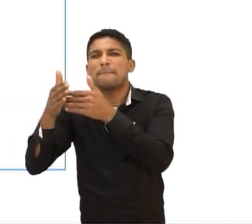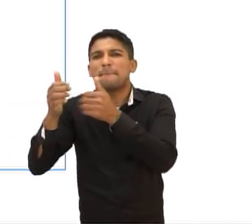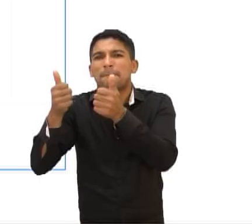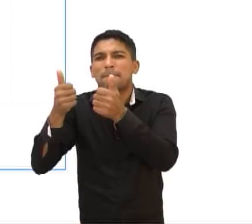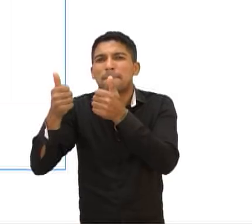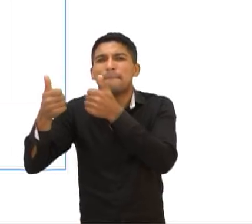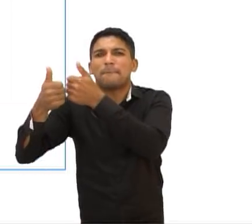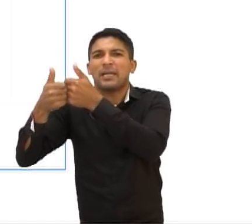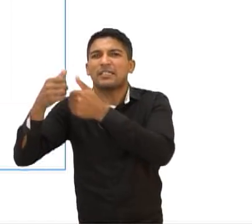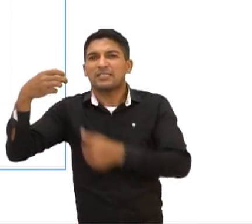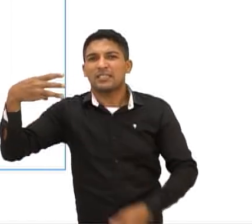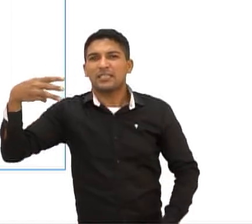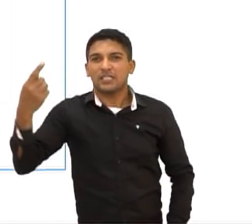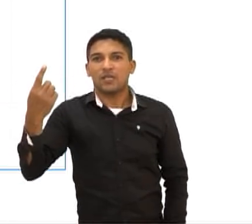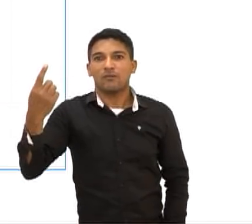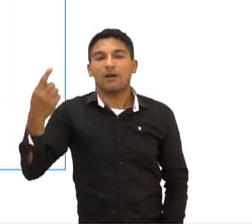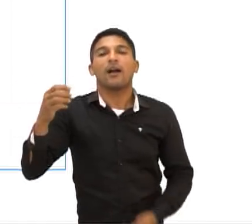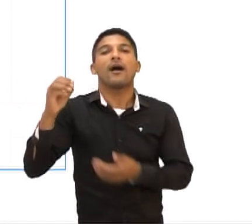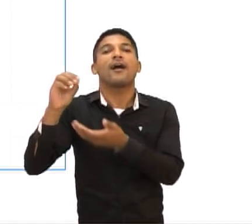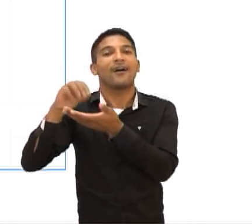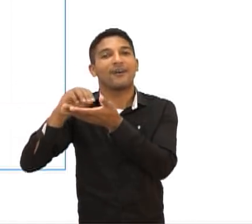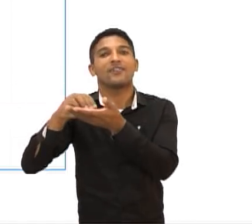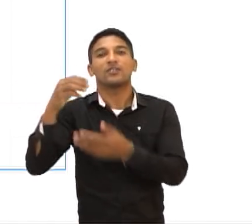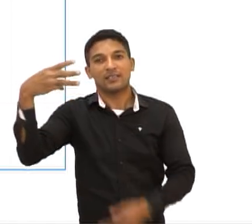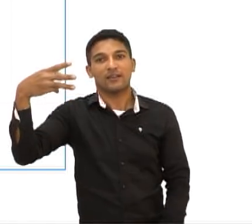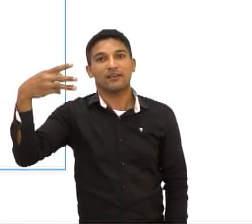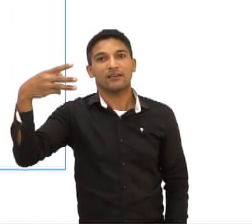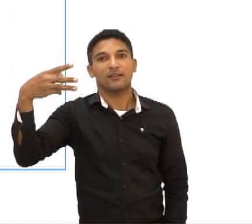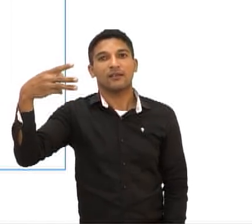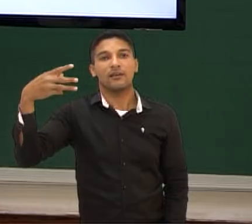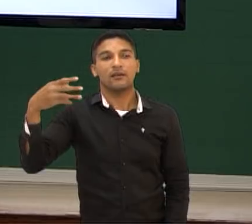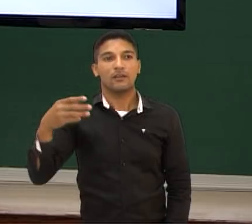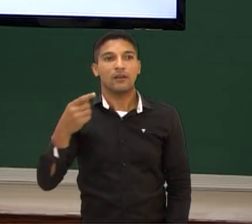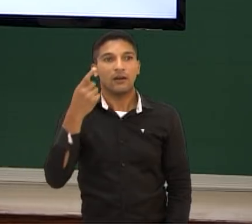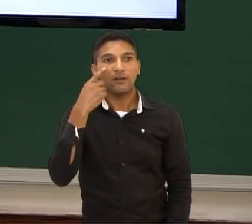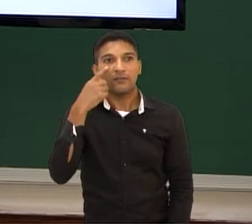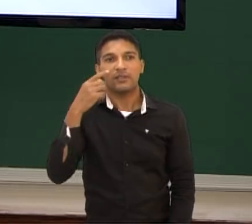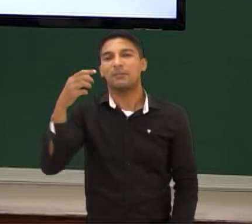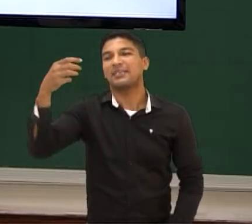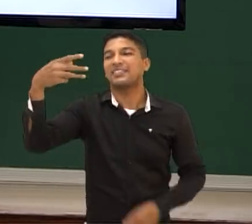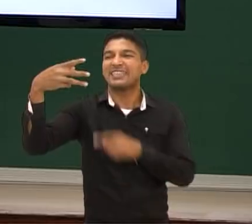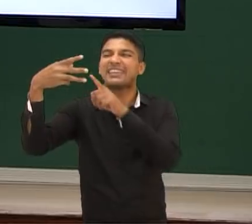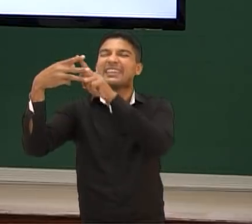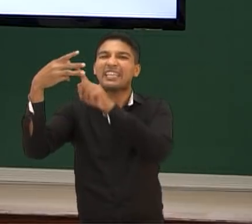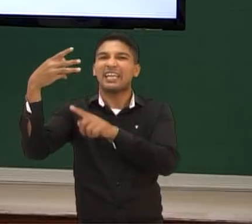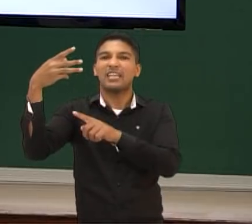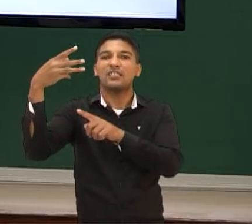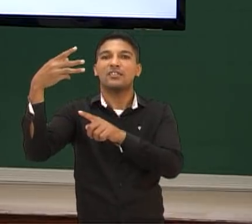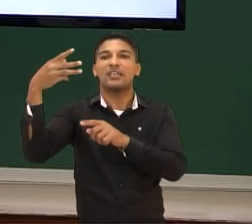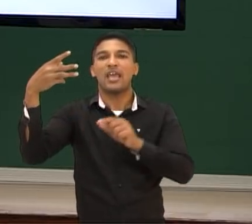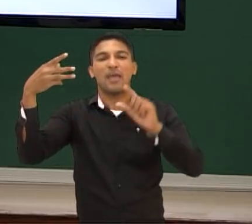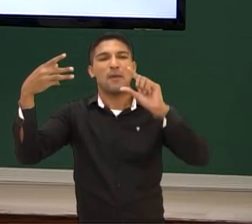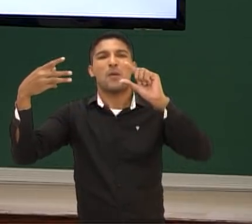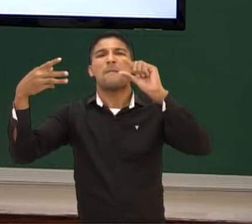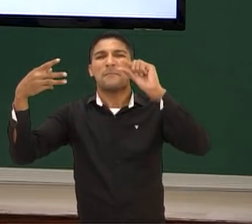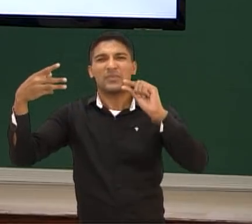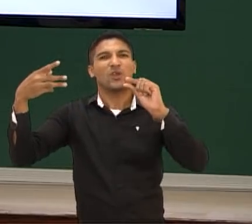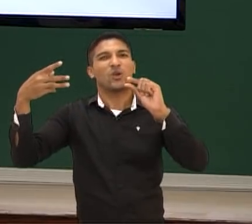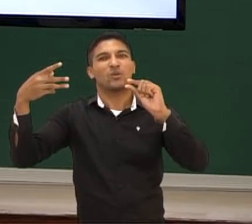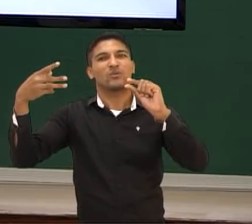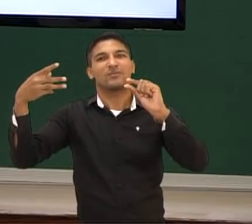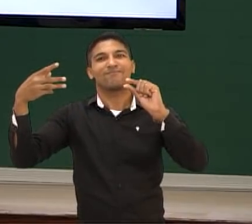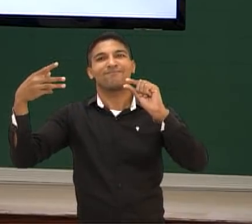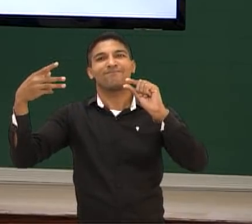3. Ótimo, estou finalizando a minha divisão. Mas o que acontece? O 3 é menor do que o 4. O